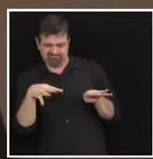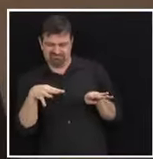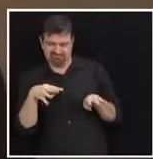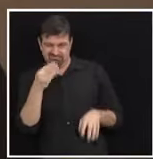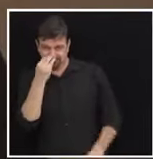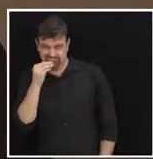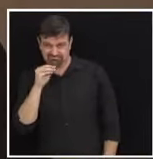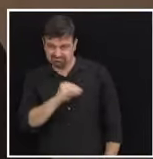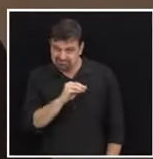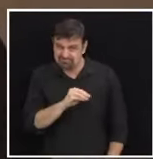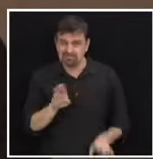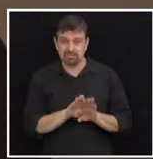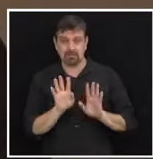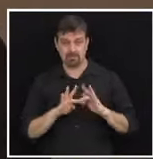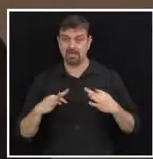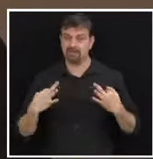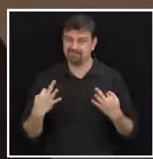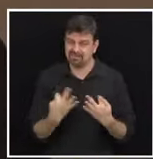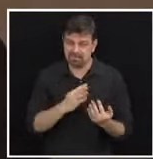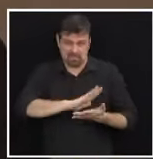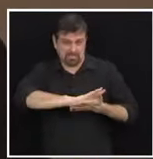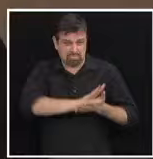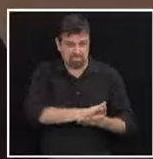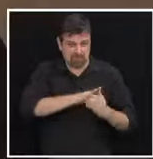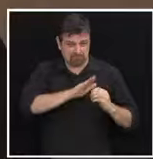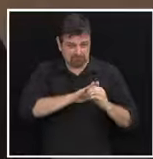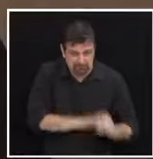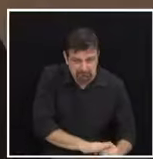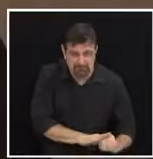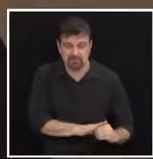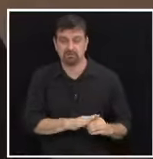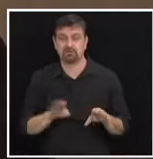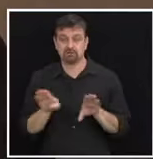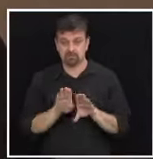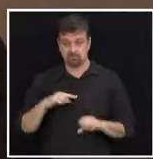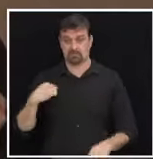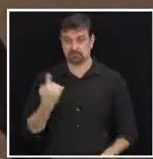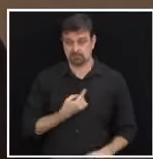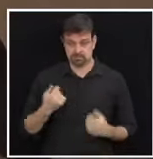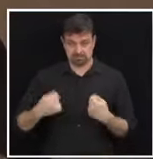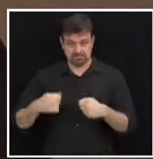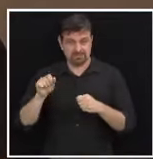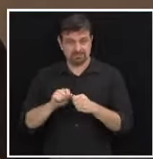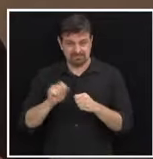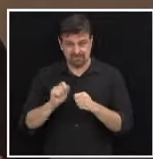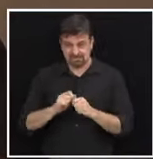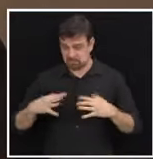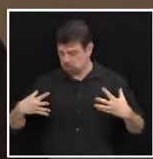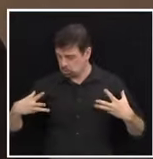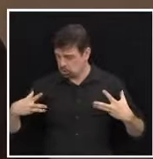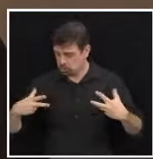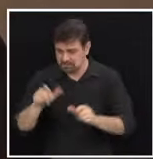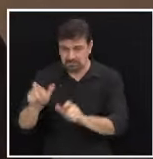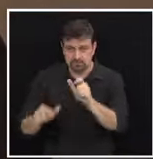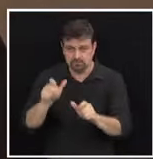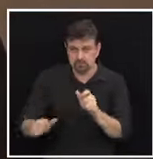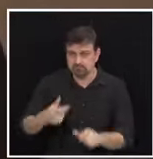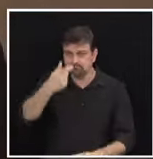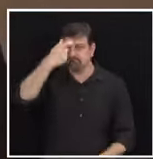com os próprios familiares. Então isso a gente tem que levar ao conhecimento das pessoas para que